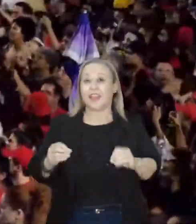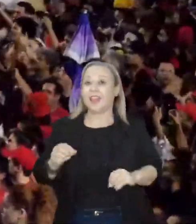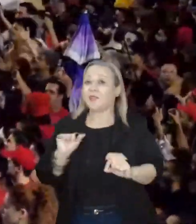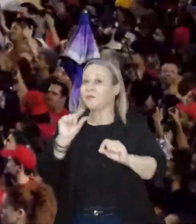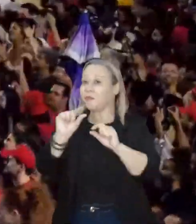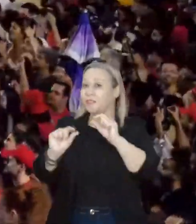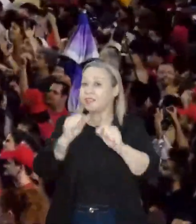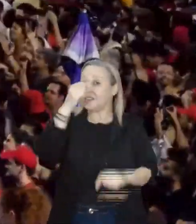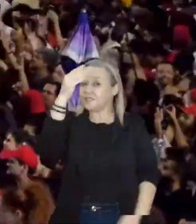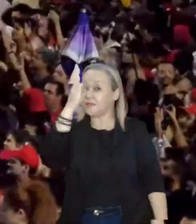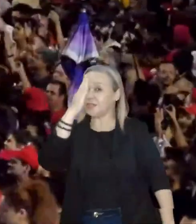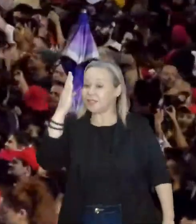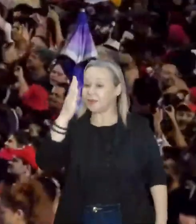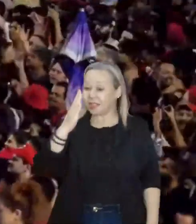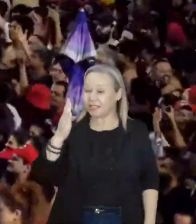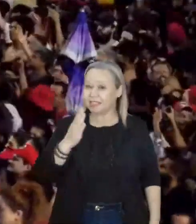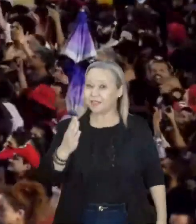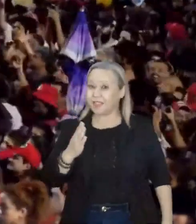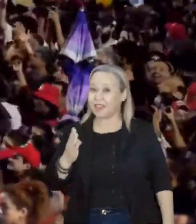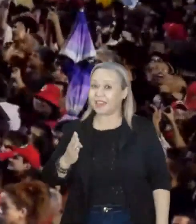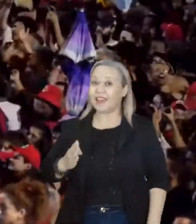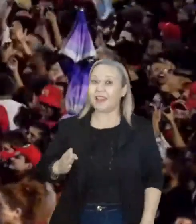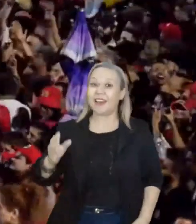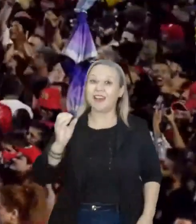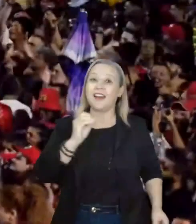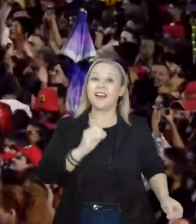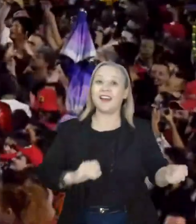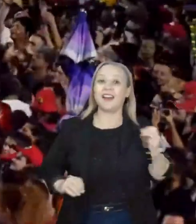oh, é um pouquinho de Brasil, ia, ia.